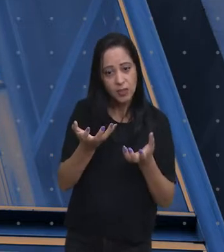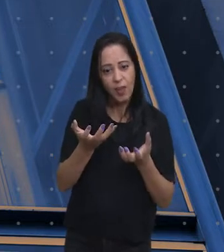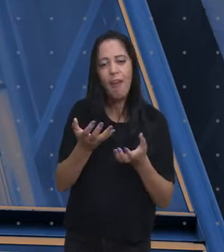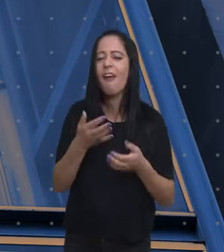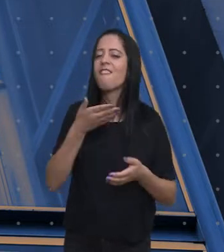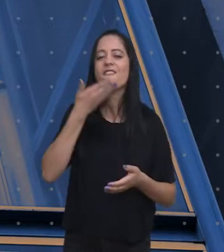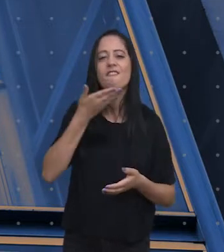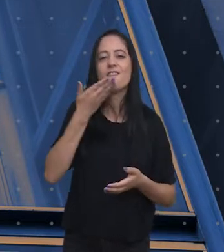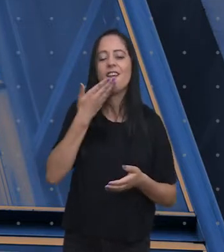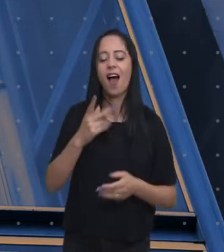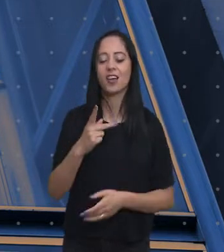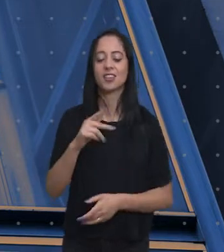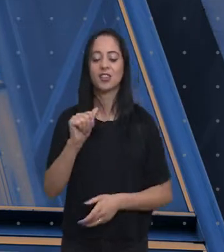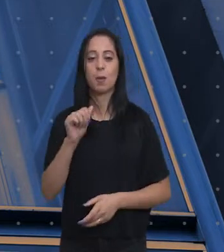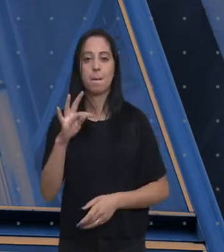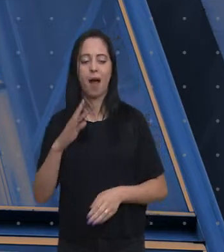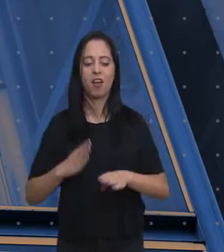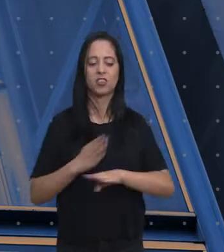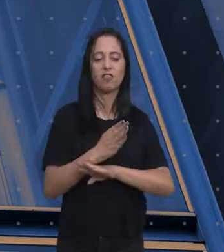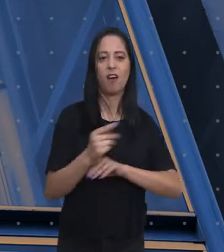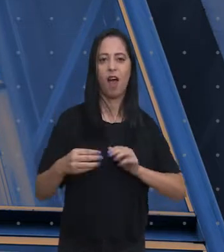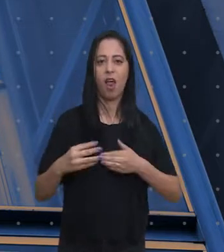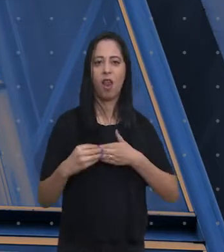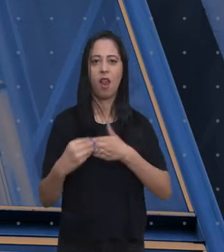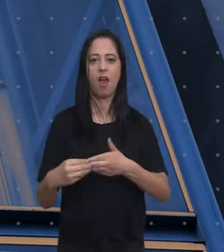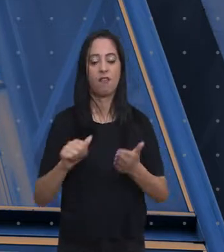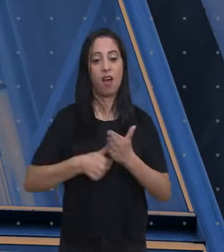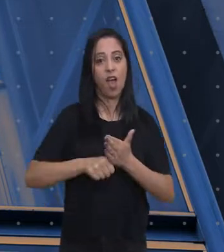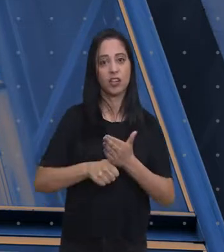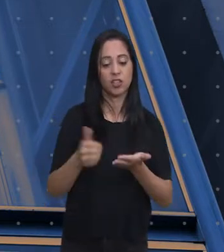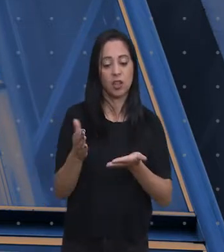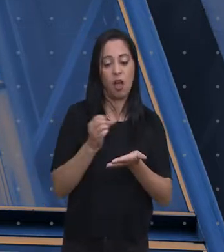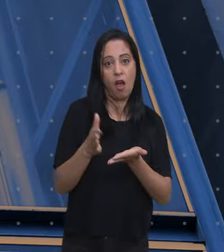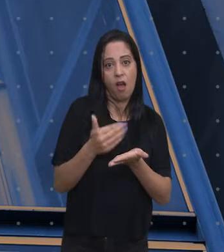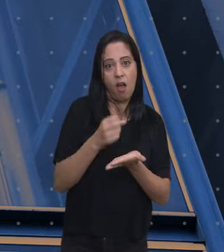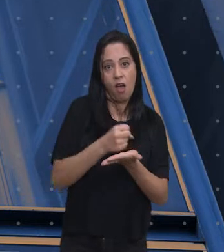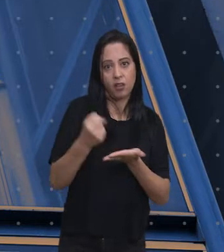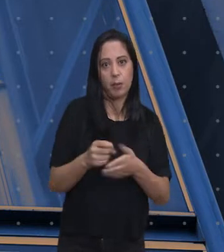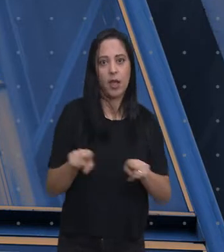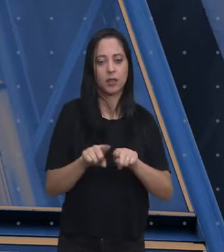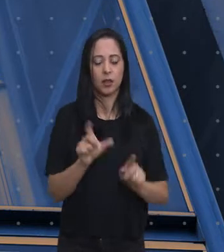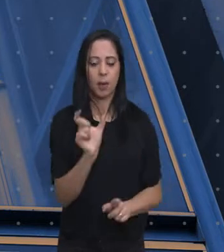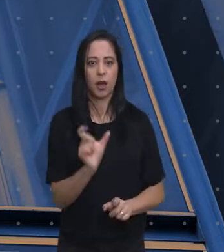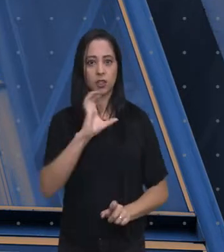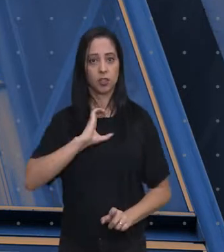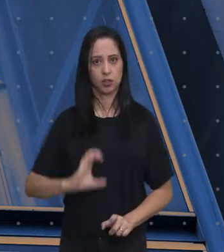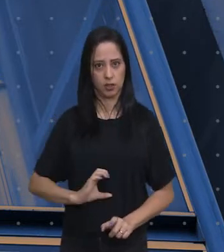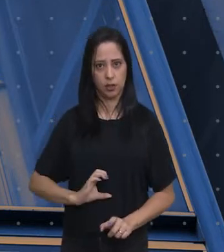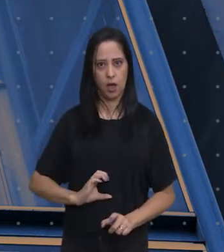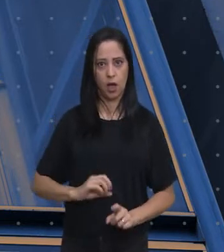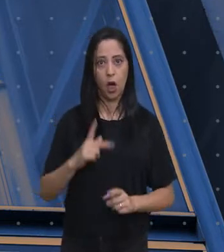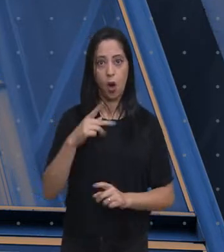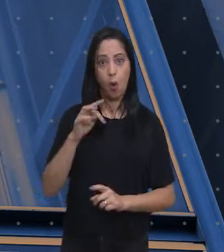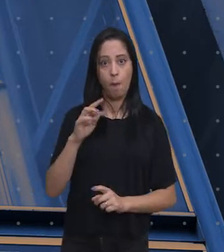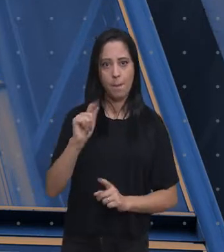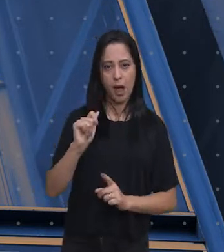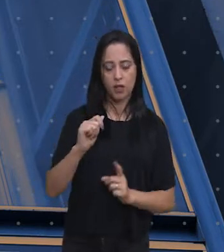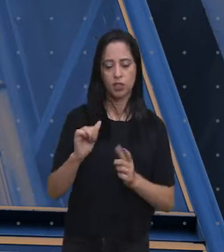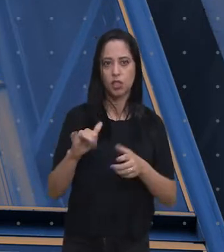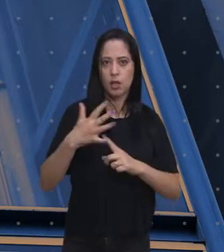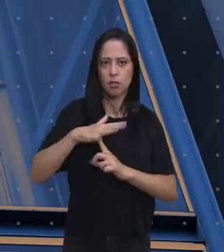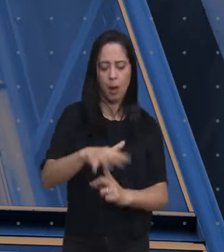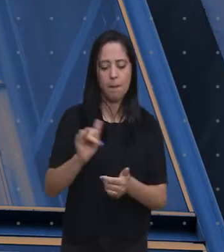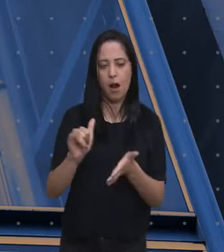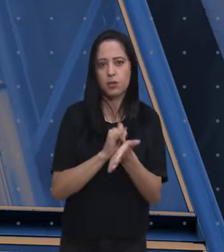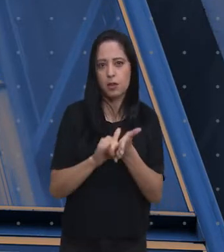comparecer ao PAT, levando o RG, CPF, carteira de trabalho e o cartão cidadão. O PAT fica na Praça Afonso Pena,